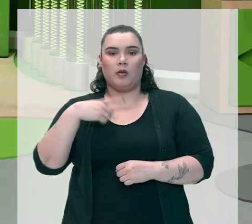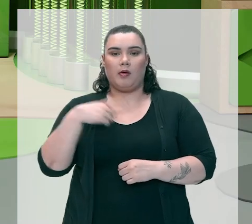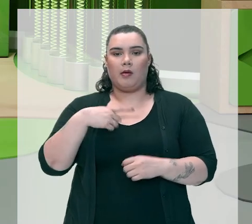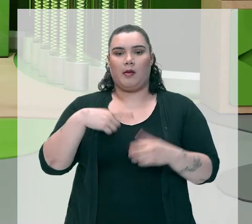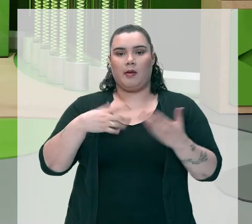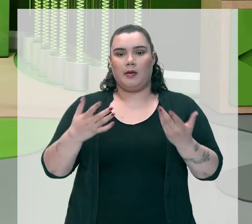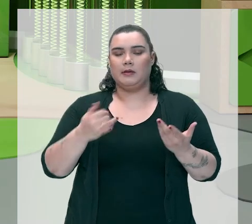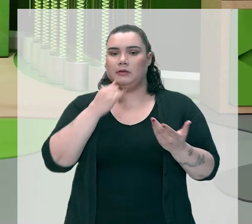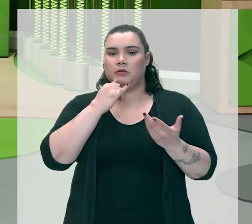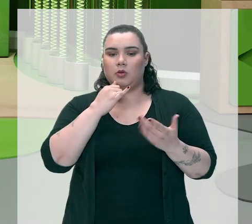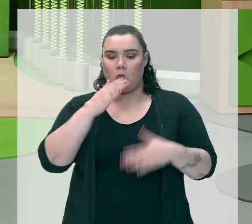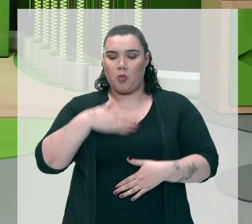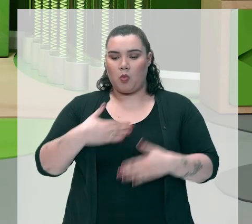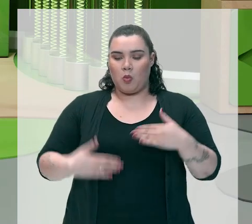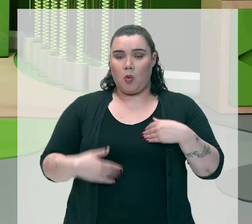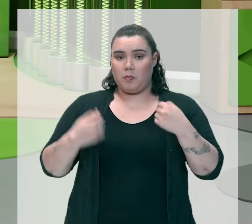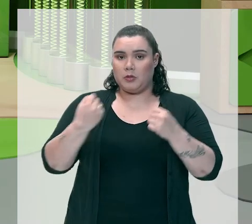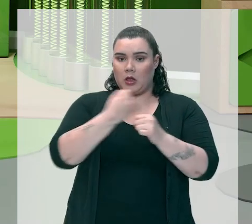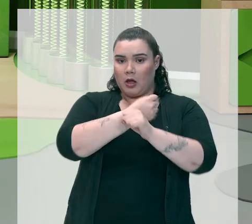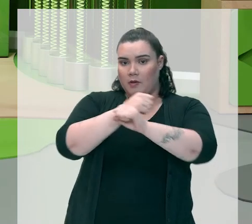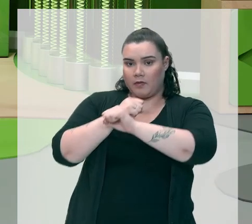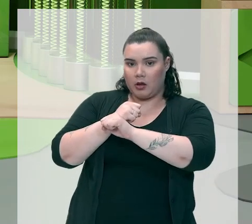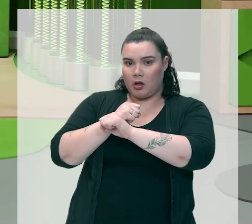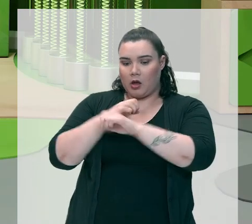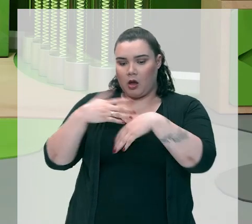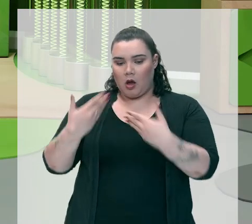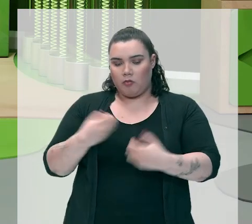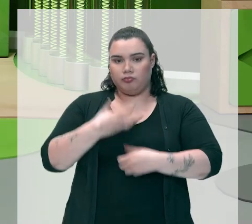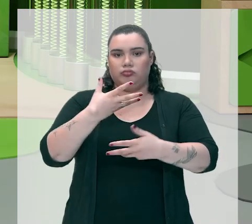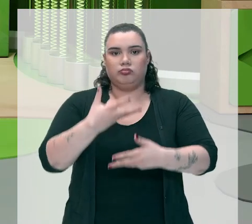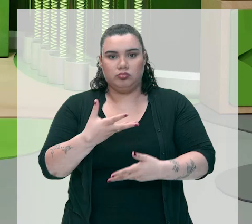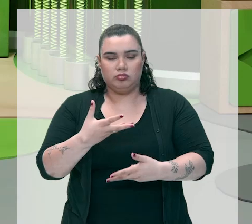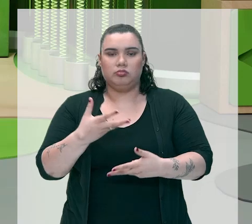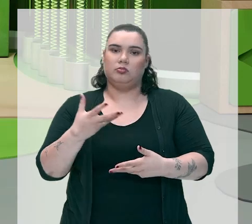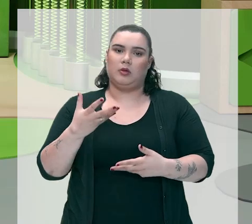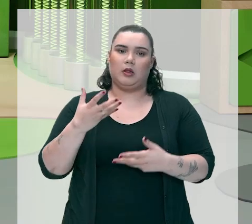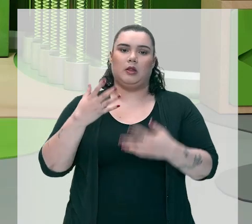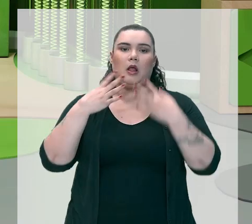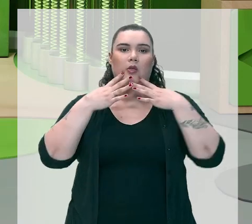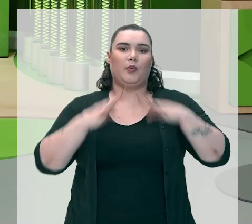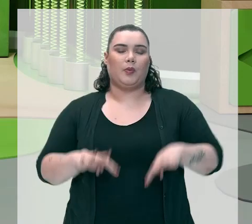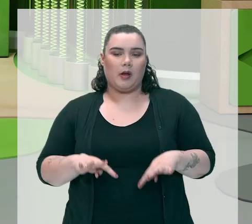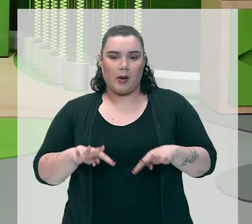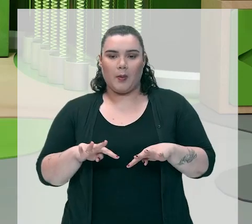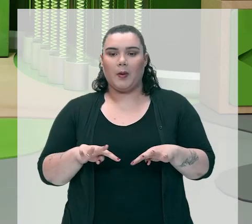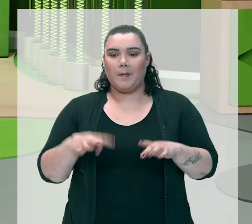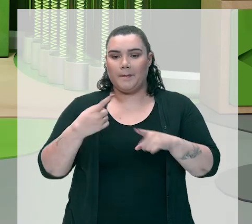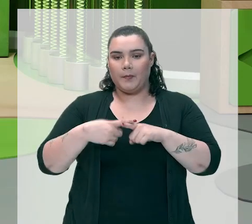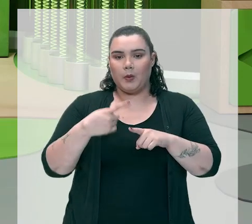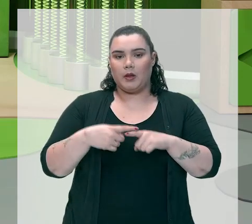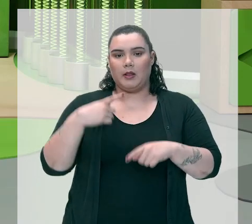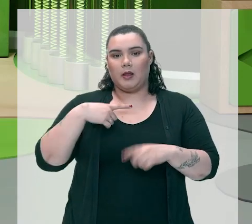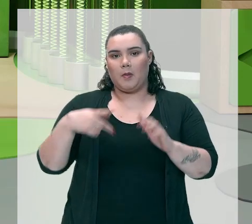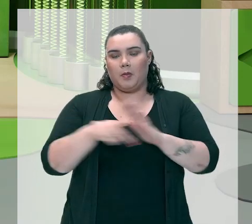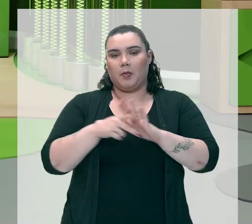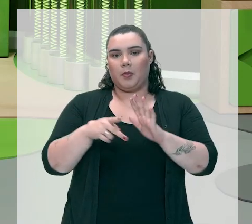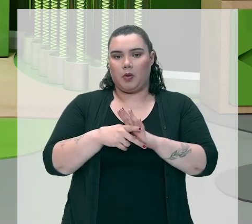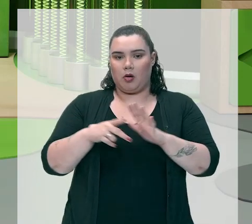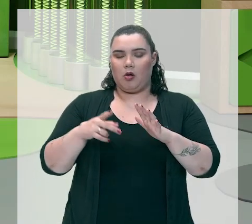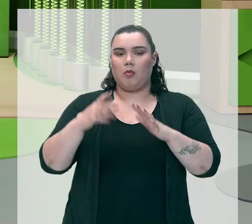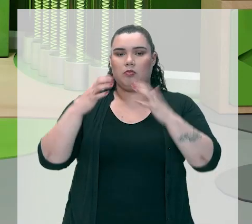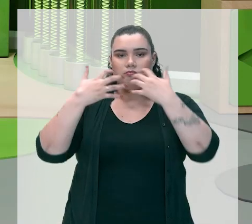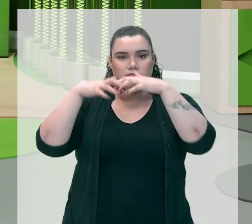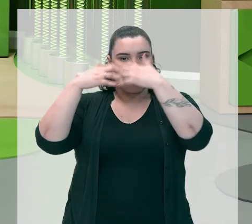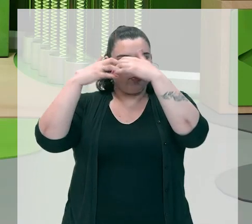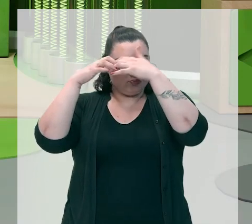exemplo, no momento onde seu corpo precisa se defender. E às vezes aquelas reações ali elas vêm automáticas, né? Por causa ali do nosso sistema nervoso.